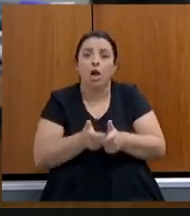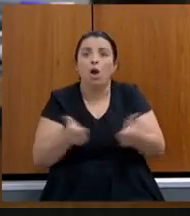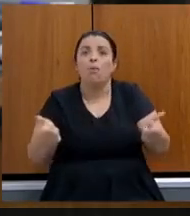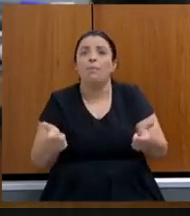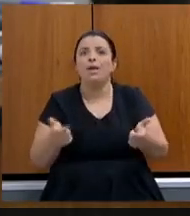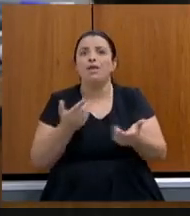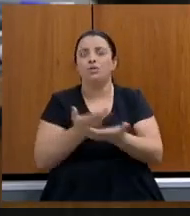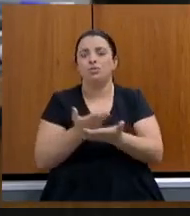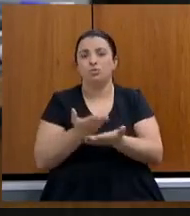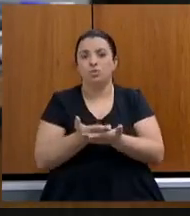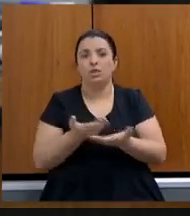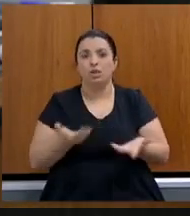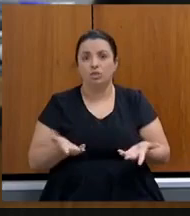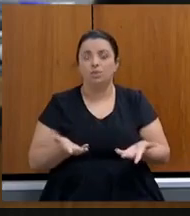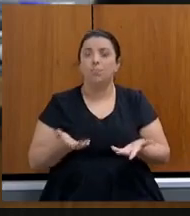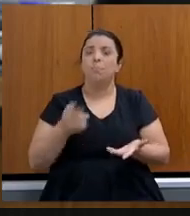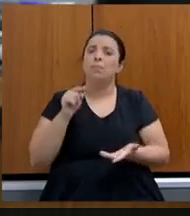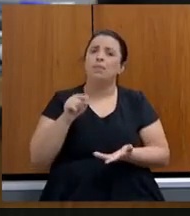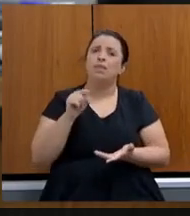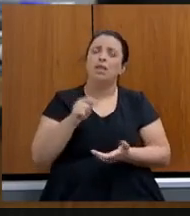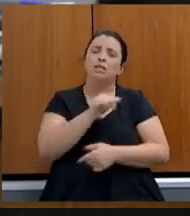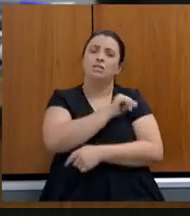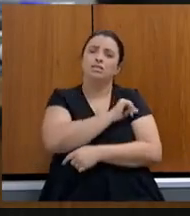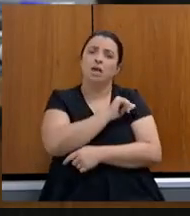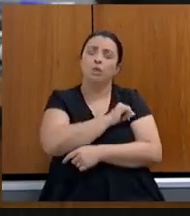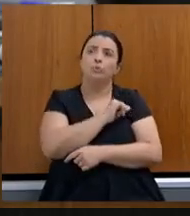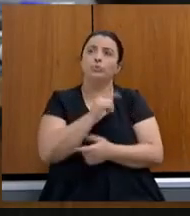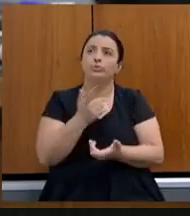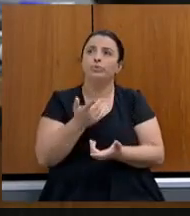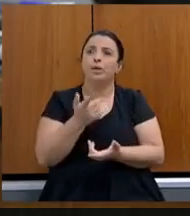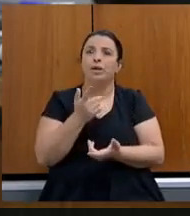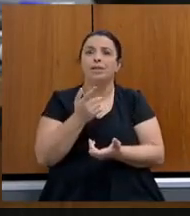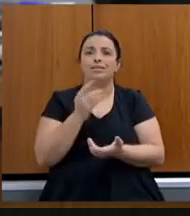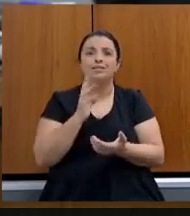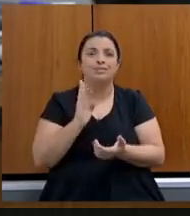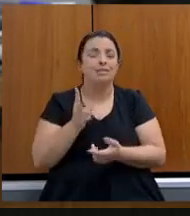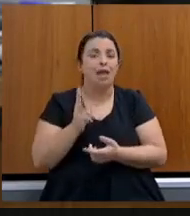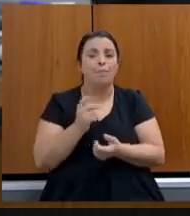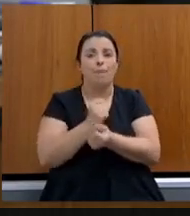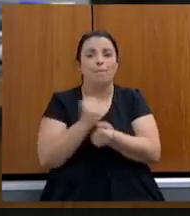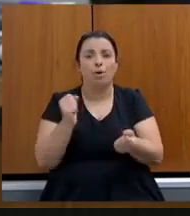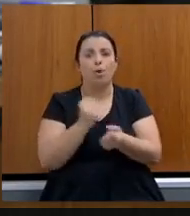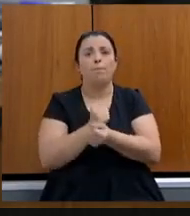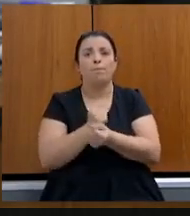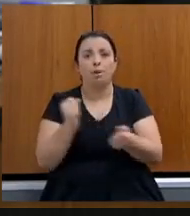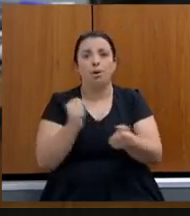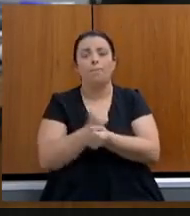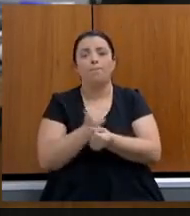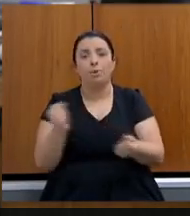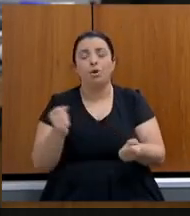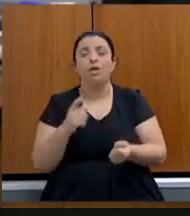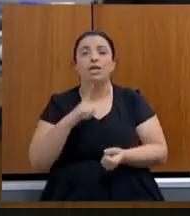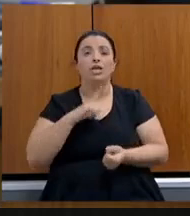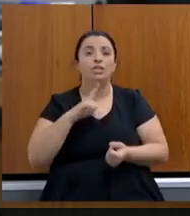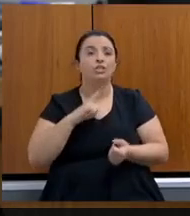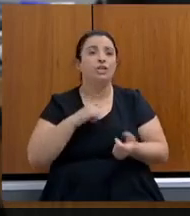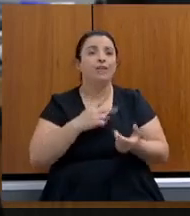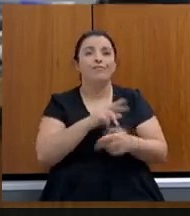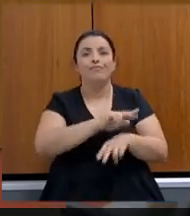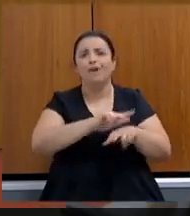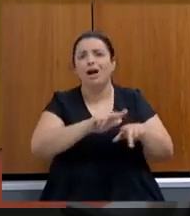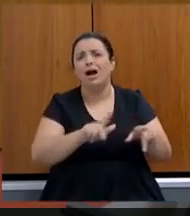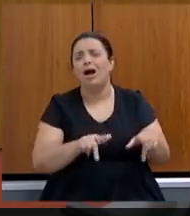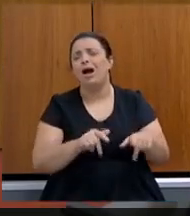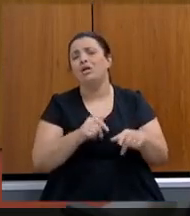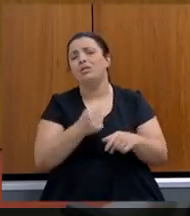esses alunos deviam né deputada Laura se reprovam reprovando E aí a gente fica uma rede de estudante que ficaram reprovado os anos e